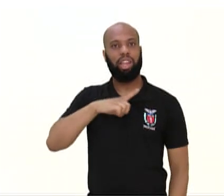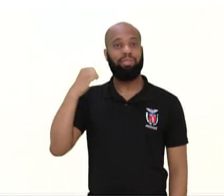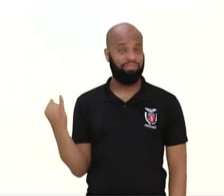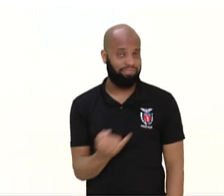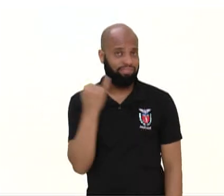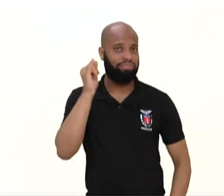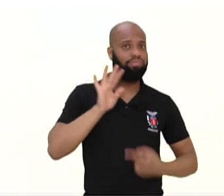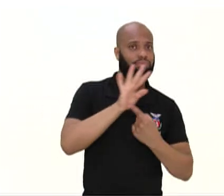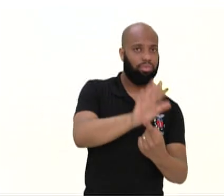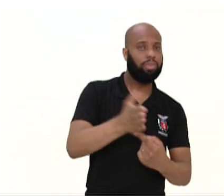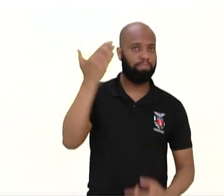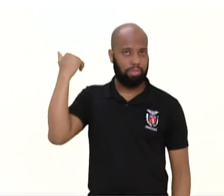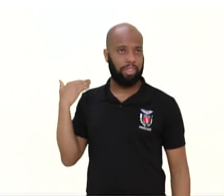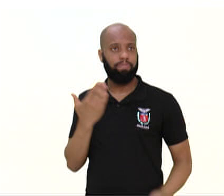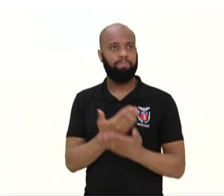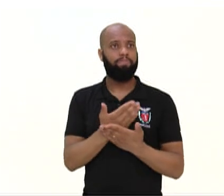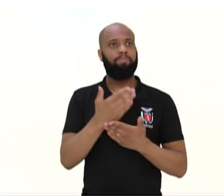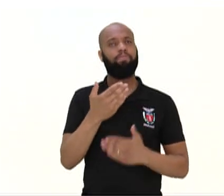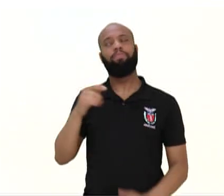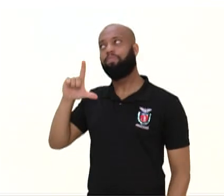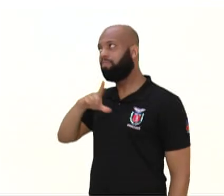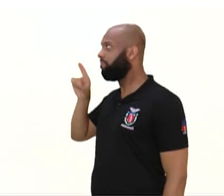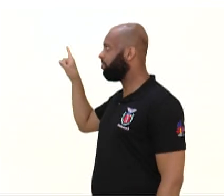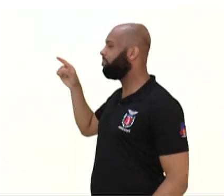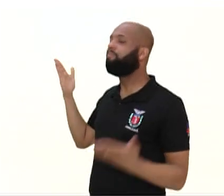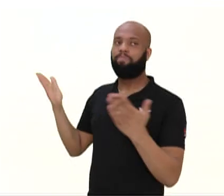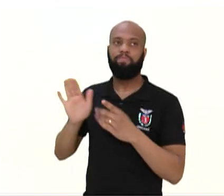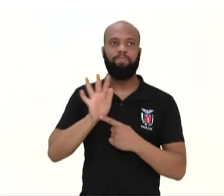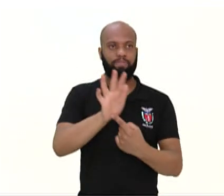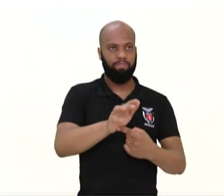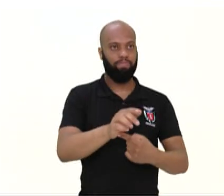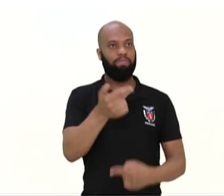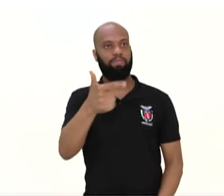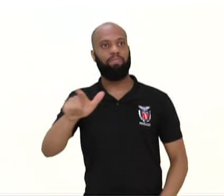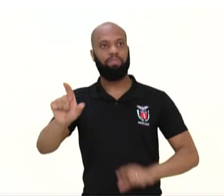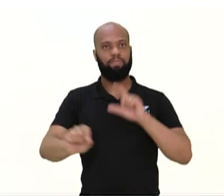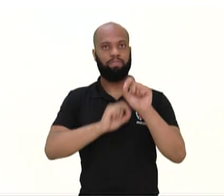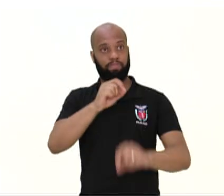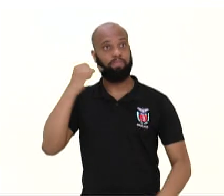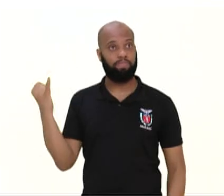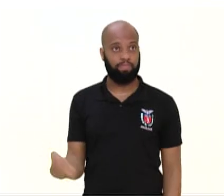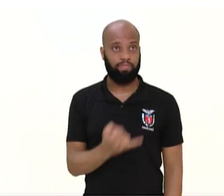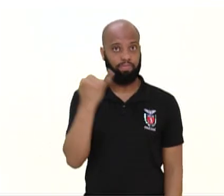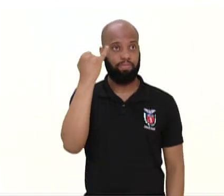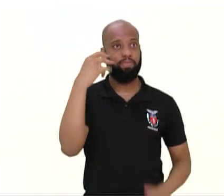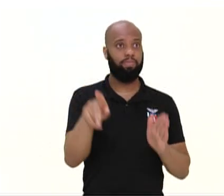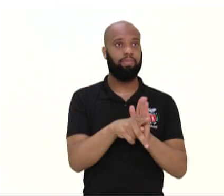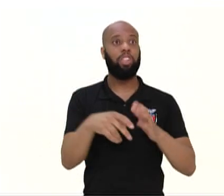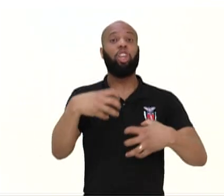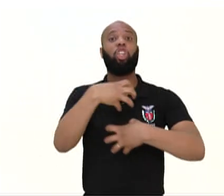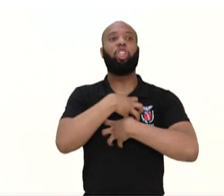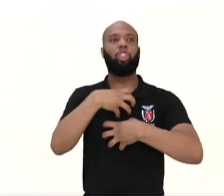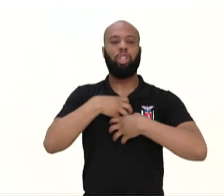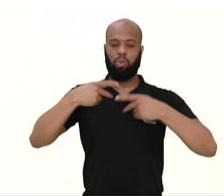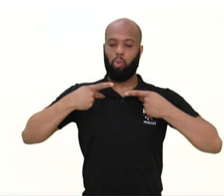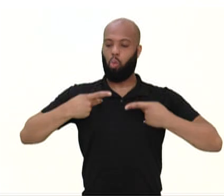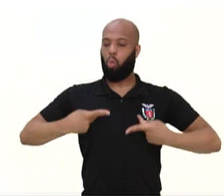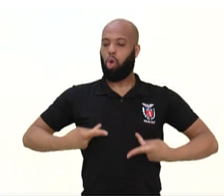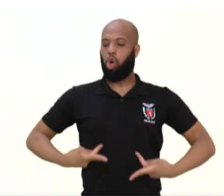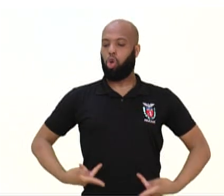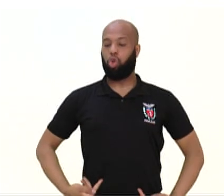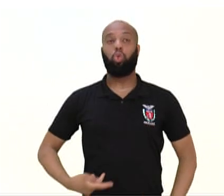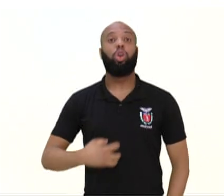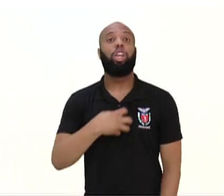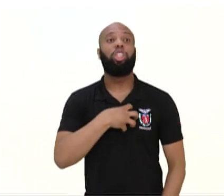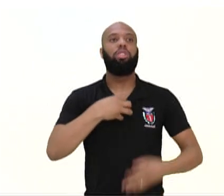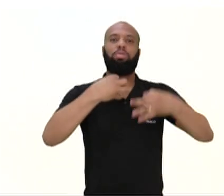que abordamos na aula anterior e eu gostaria de frisar aqui com vocês é a importância do alinhamento postural. Então, pensando